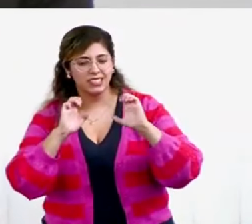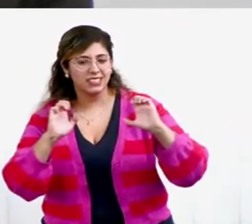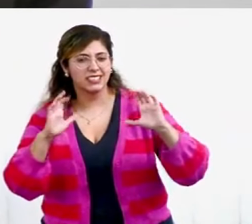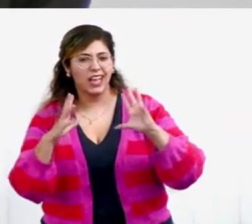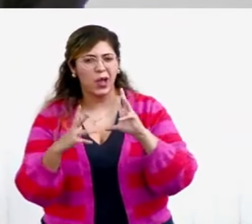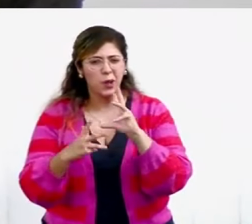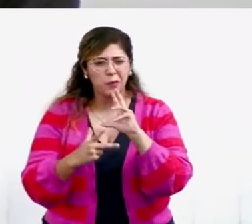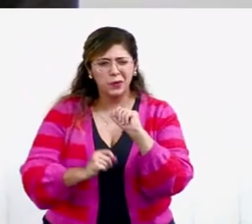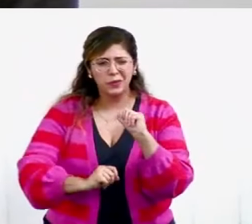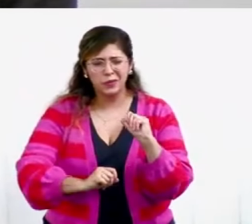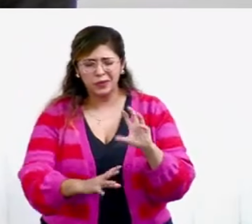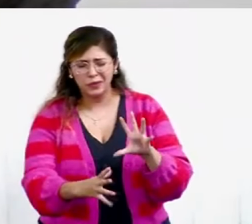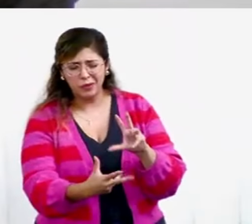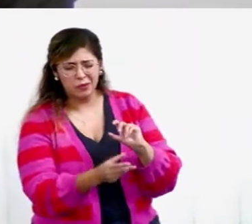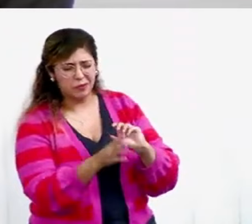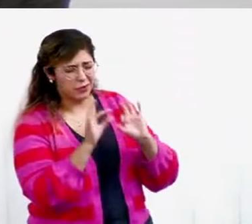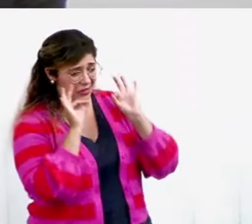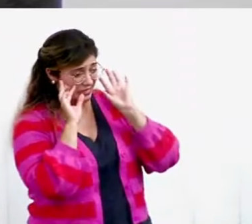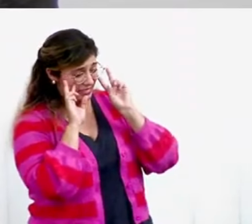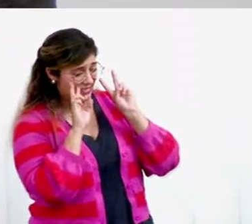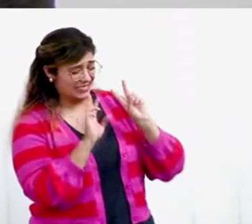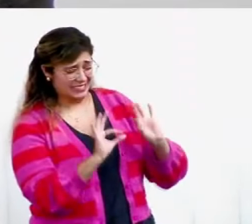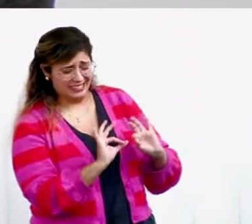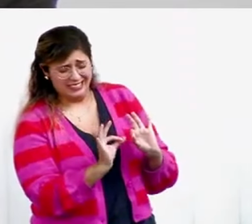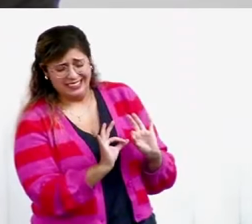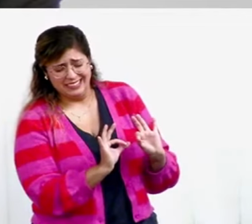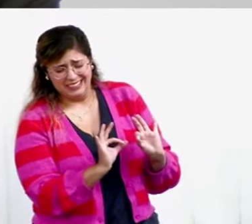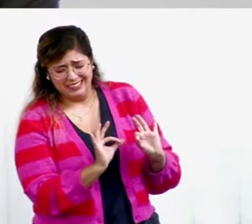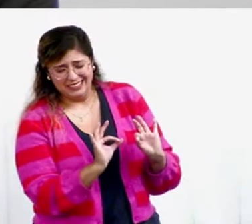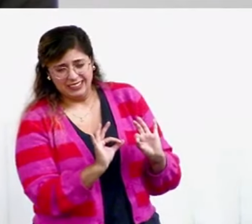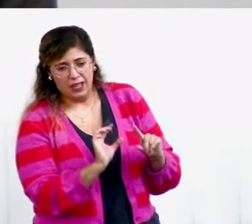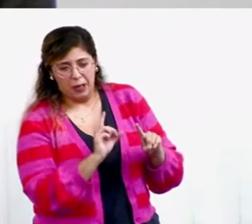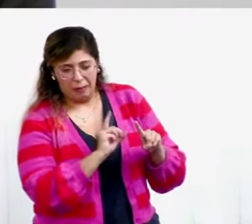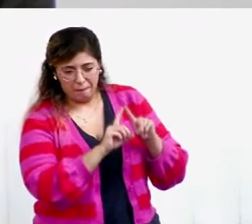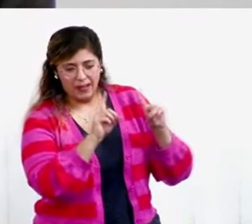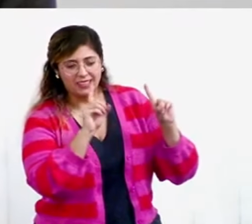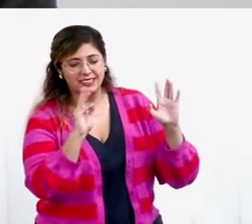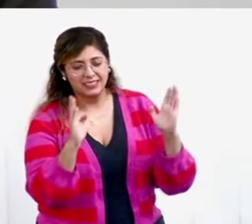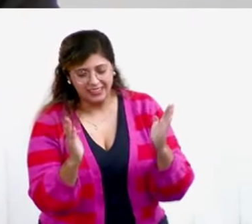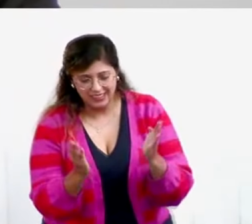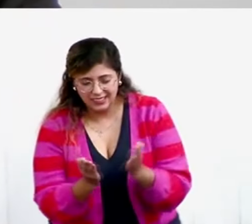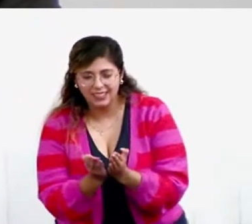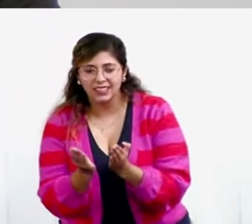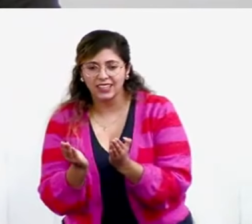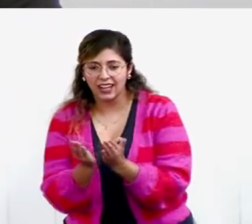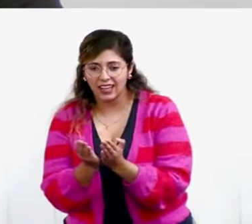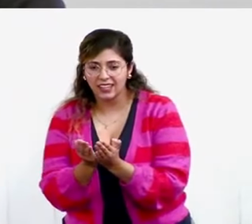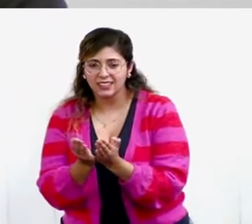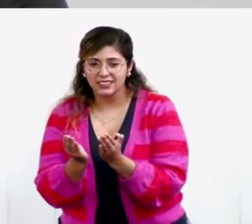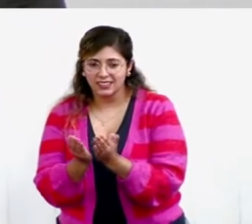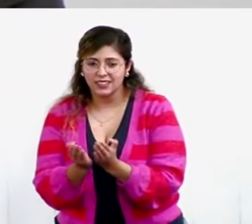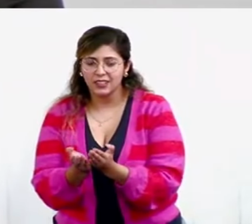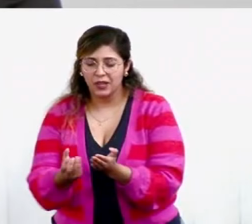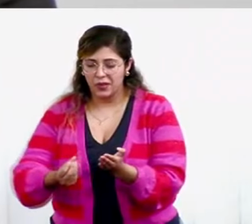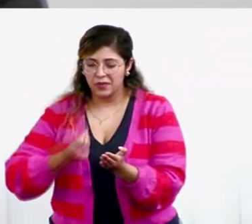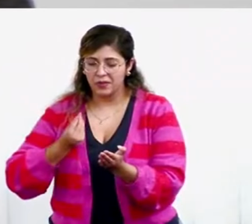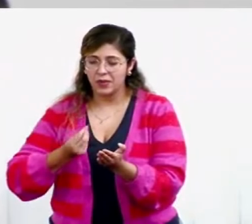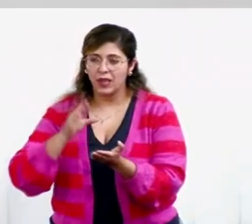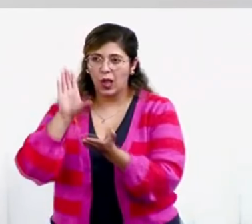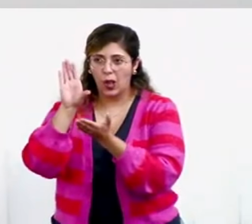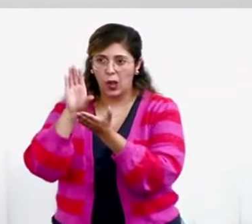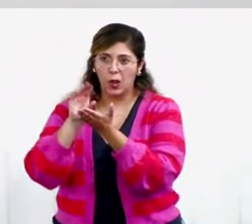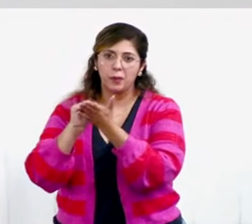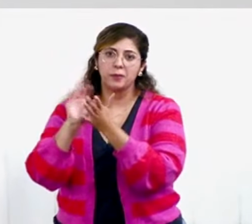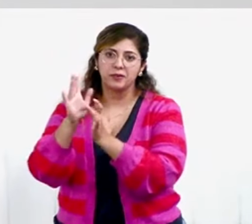as práticas da vida cristã. É o que ele vai falar a partir dos versos 25 a 32.